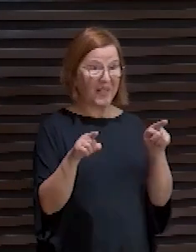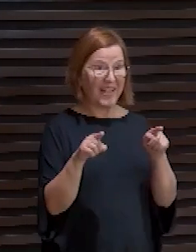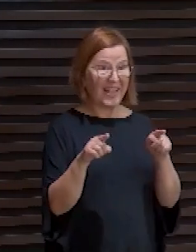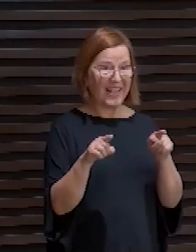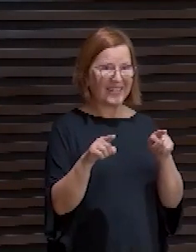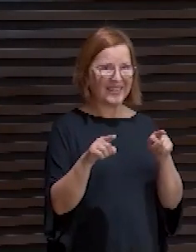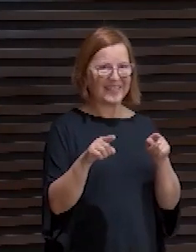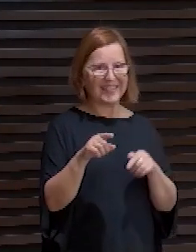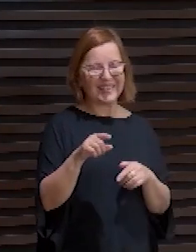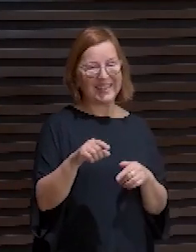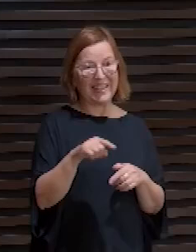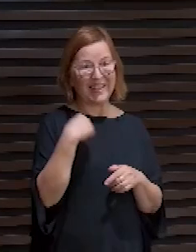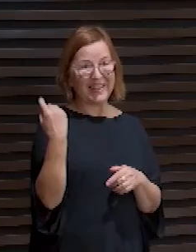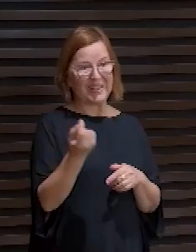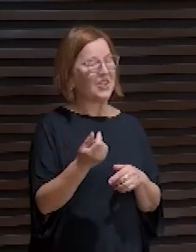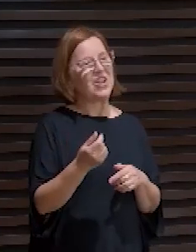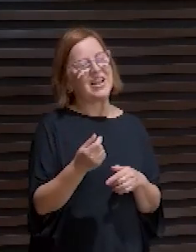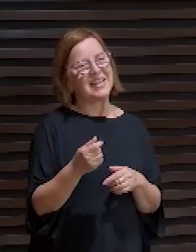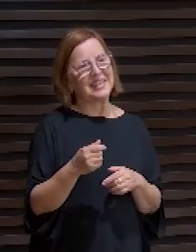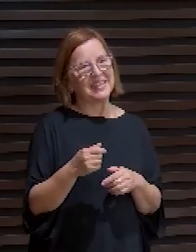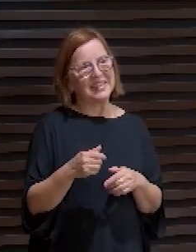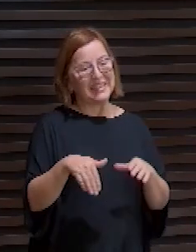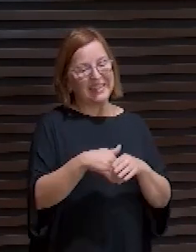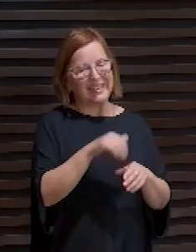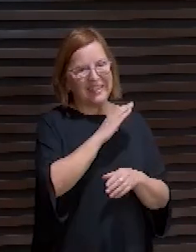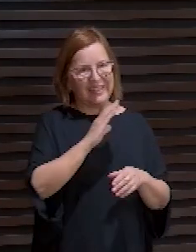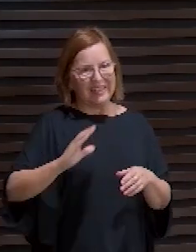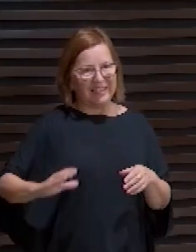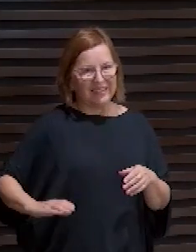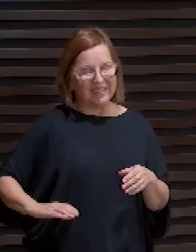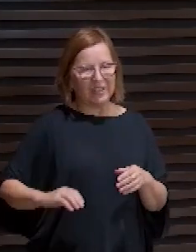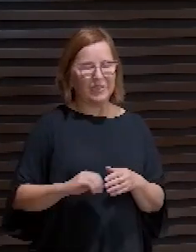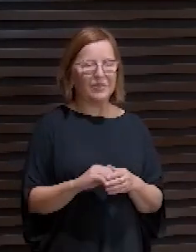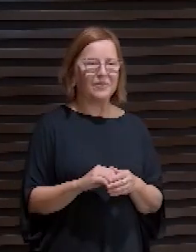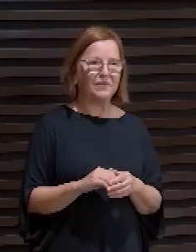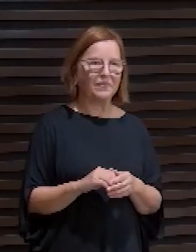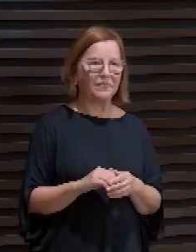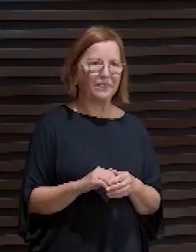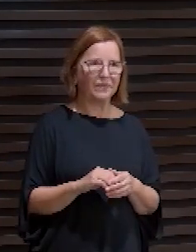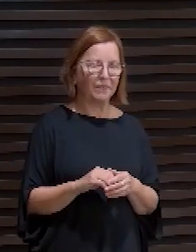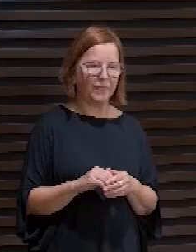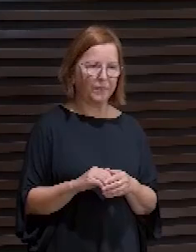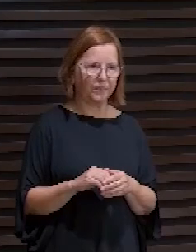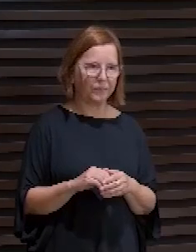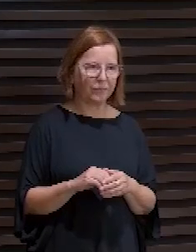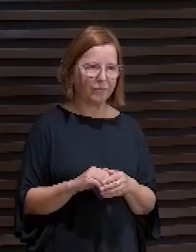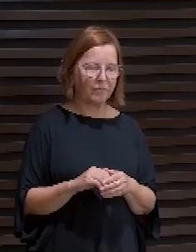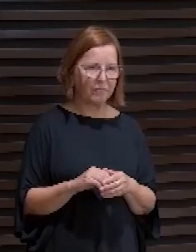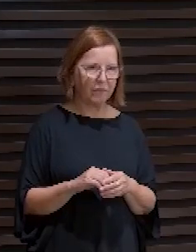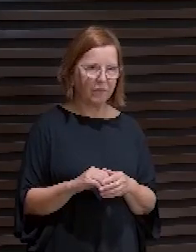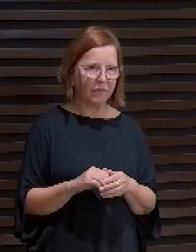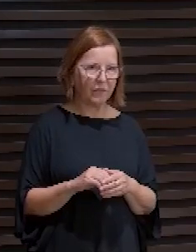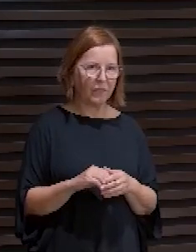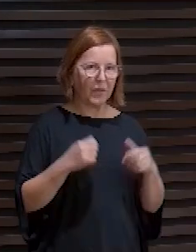identidade em Cristo. A comunhão cristã é um concerto de corações, em conformidade e convergência com a